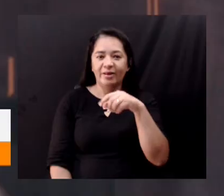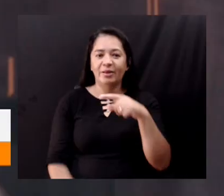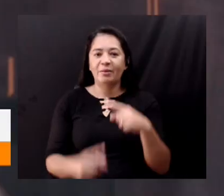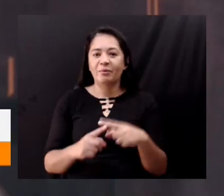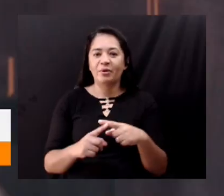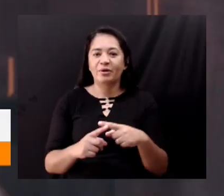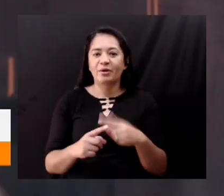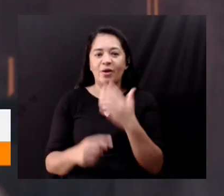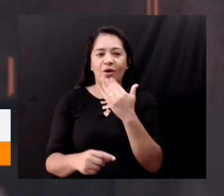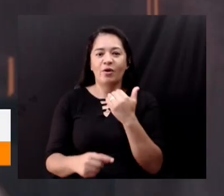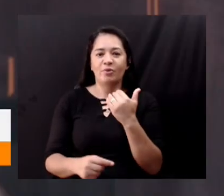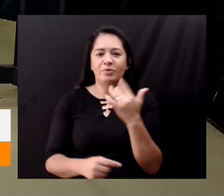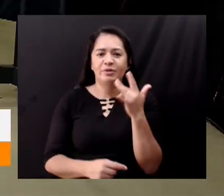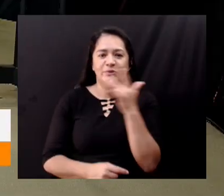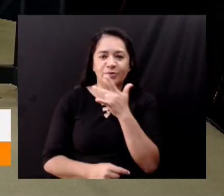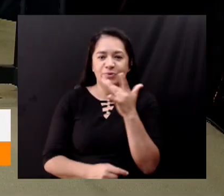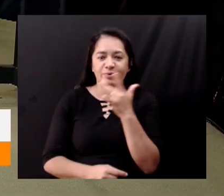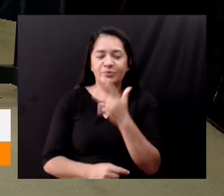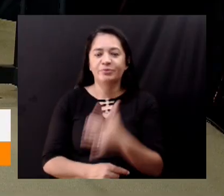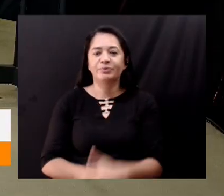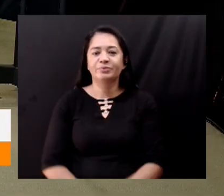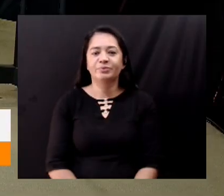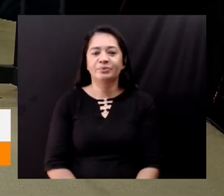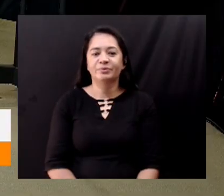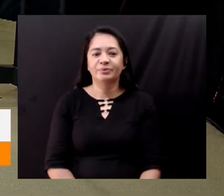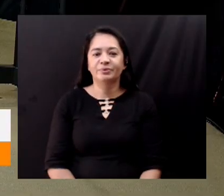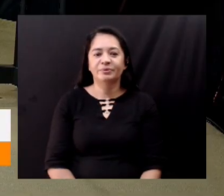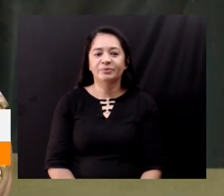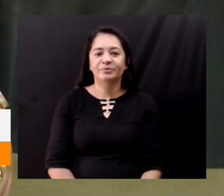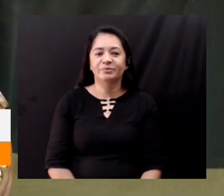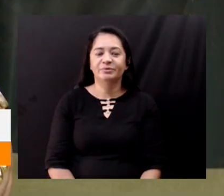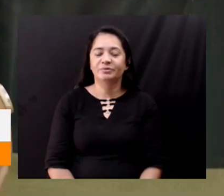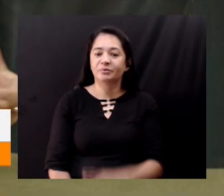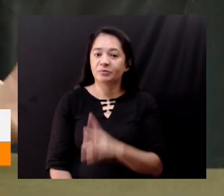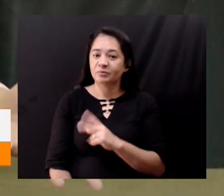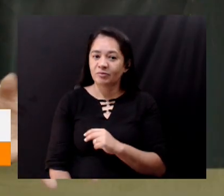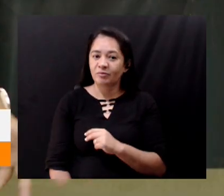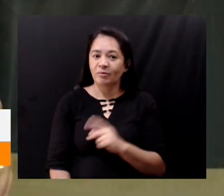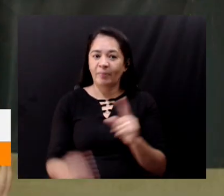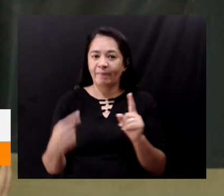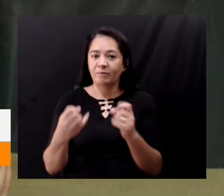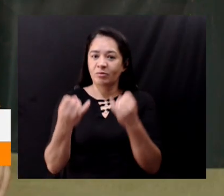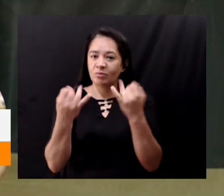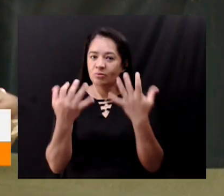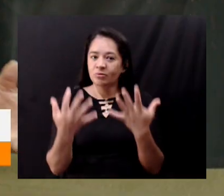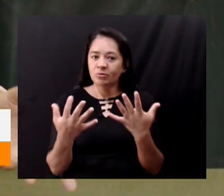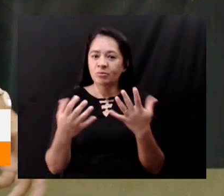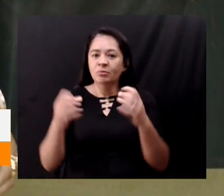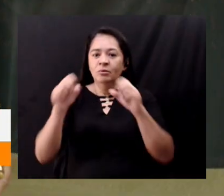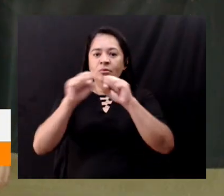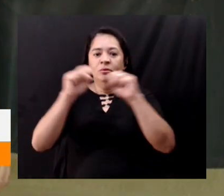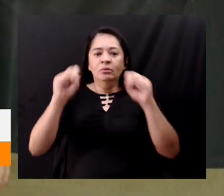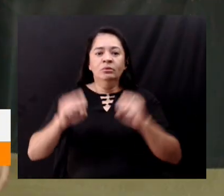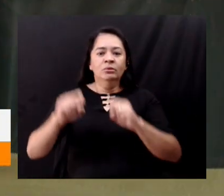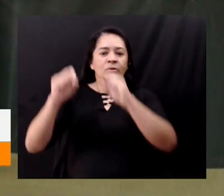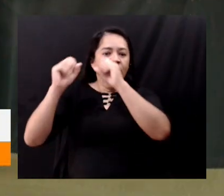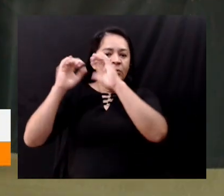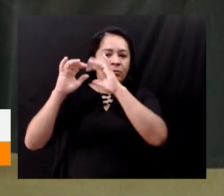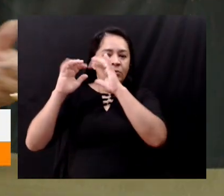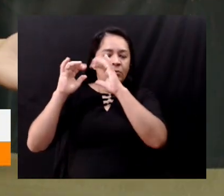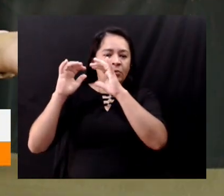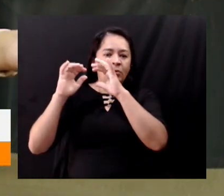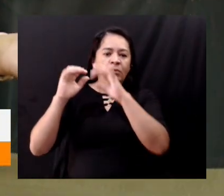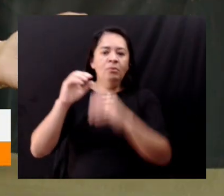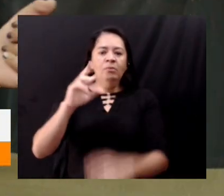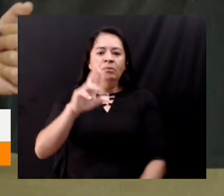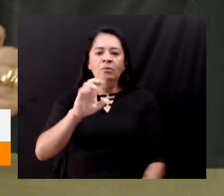sistema de recompensa no cérebro. Poxa vida, né, quando a Bruna fala de sistema de recompensa no cérebro, a gente se